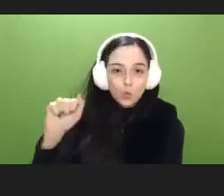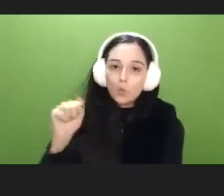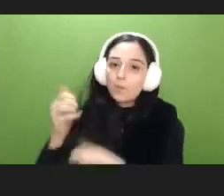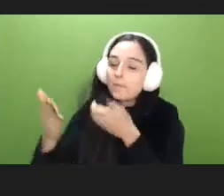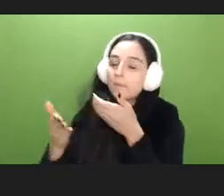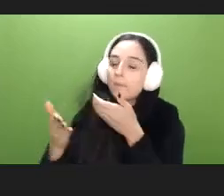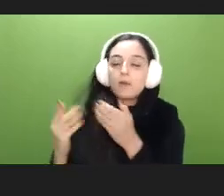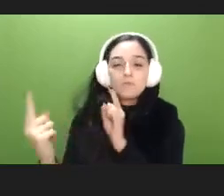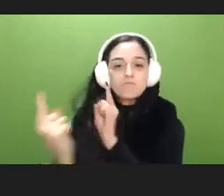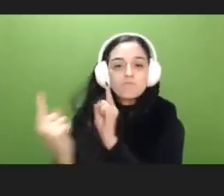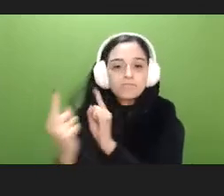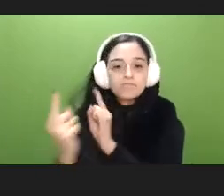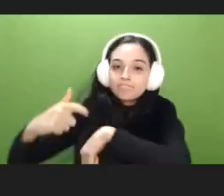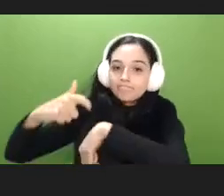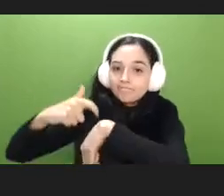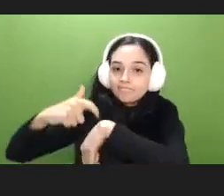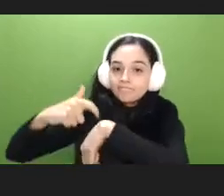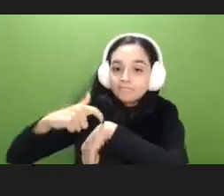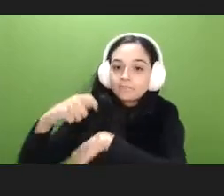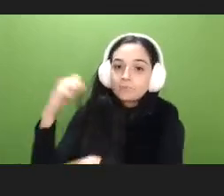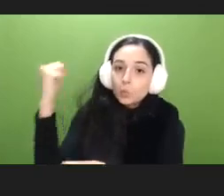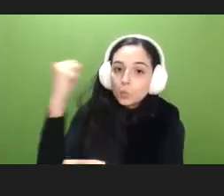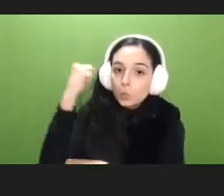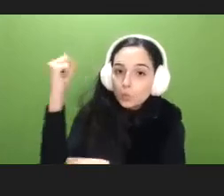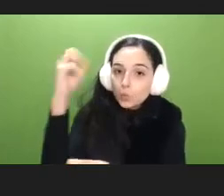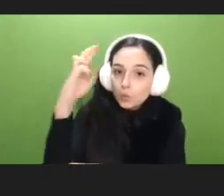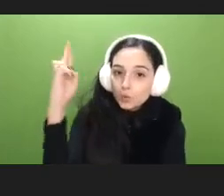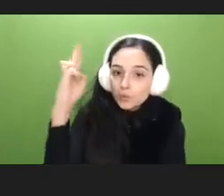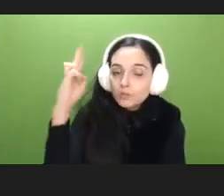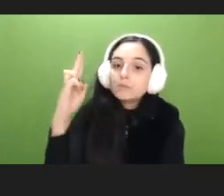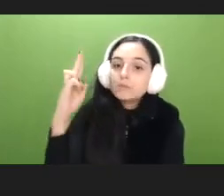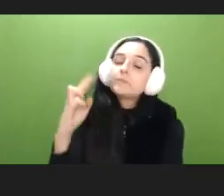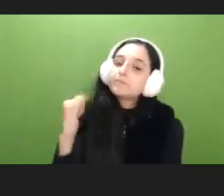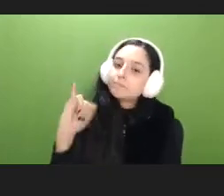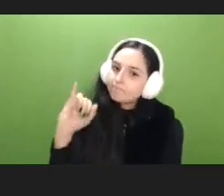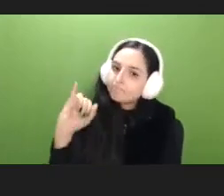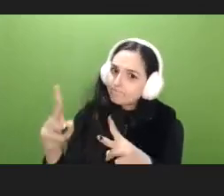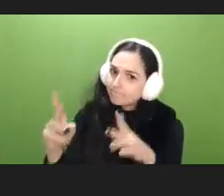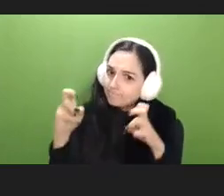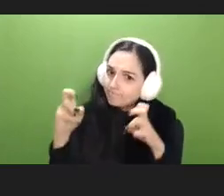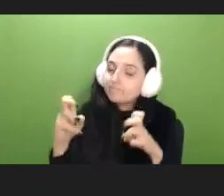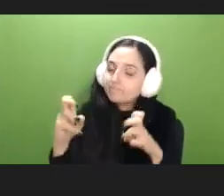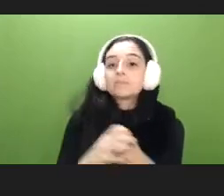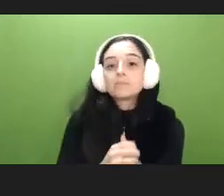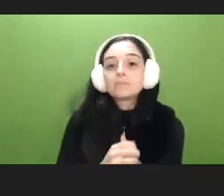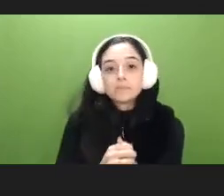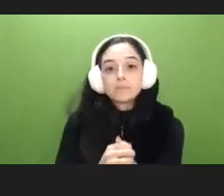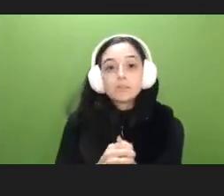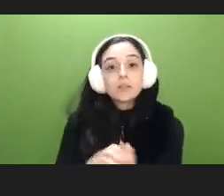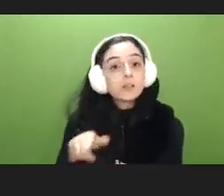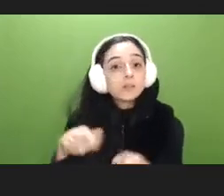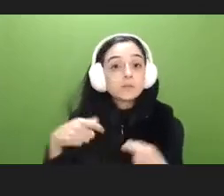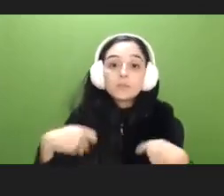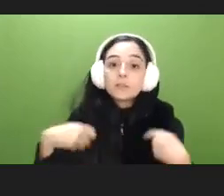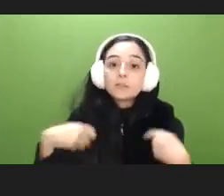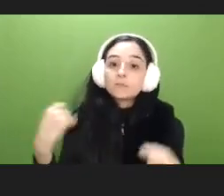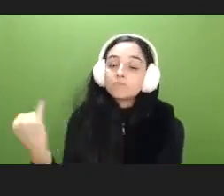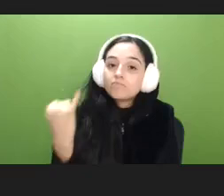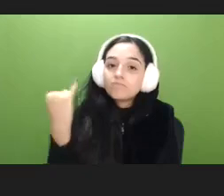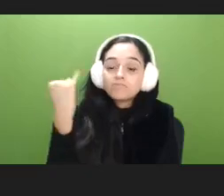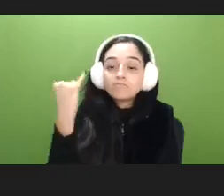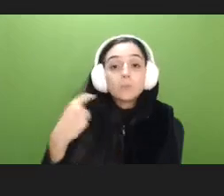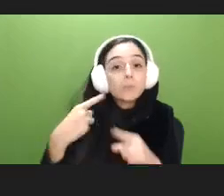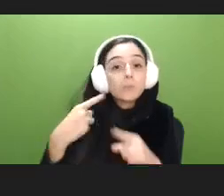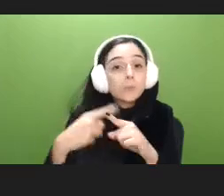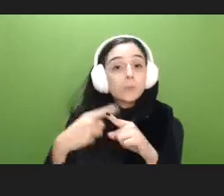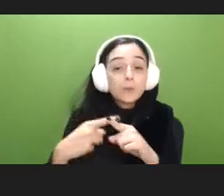são sinais que têm que ser reconhecidos, porque prevenção é